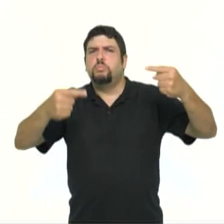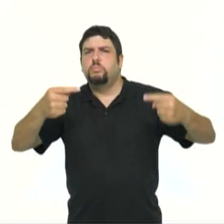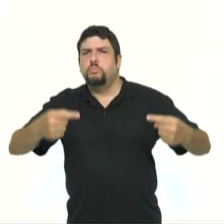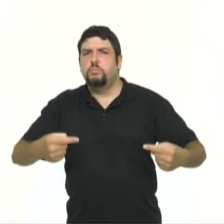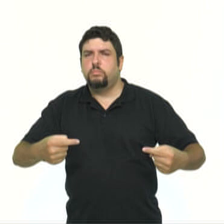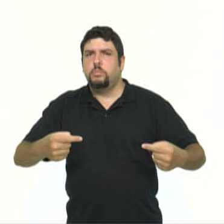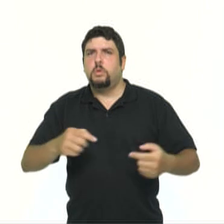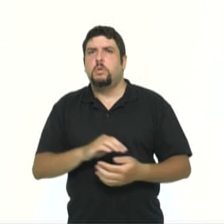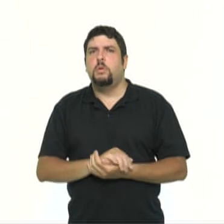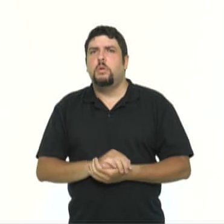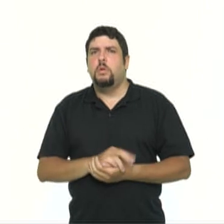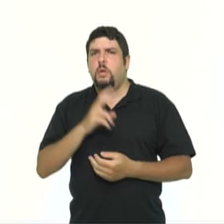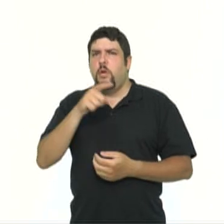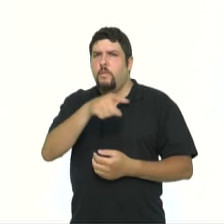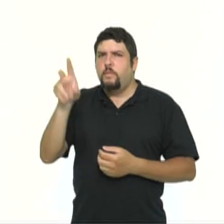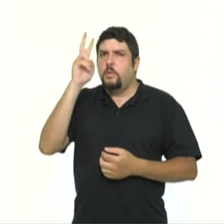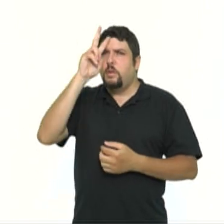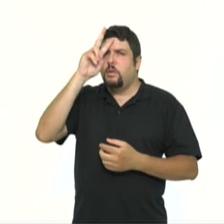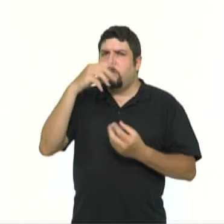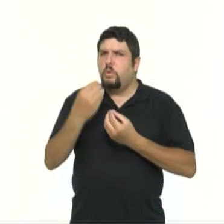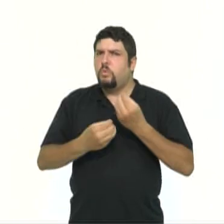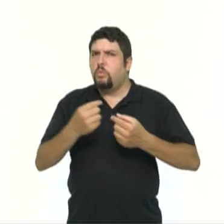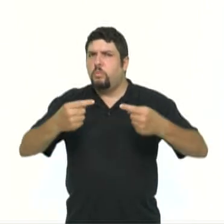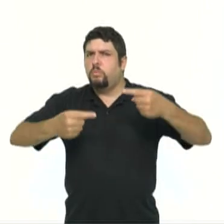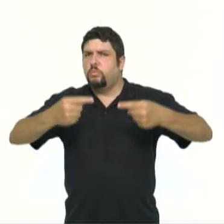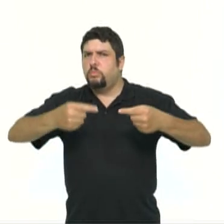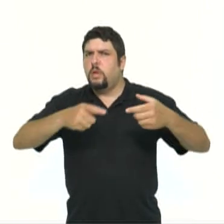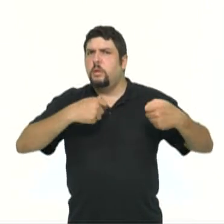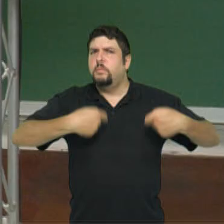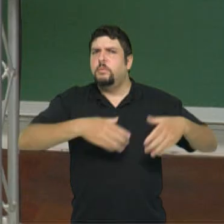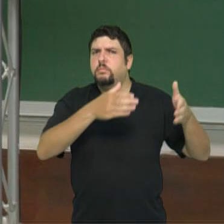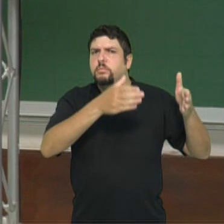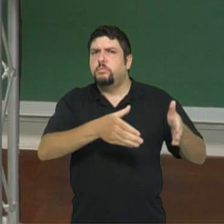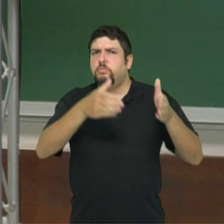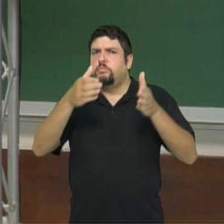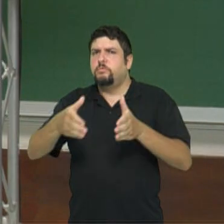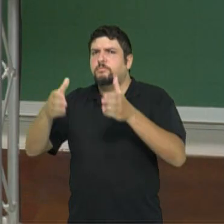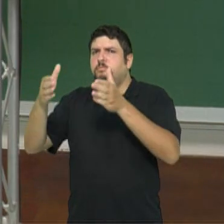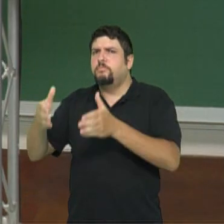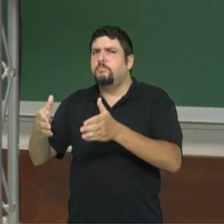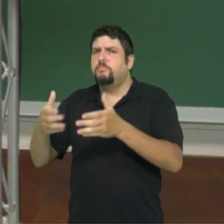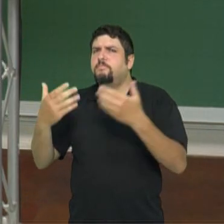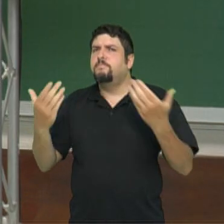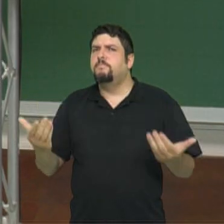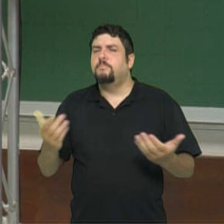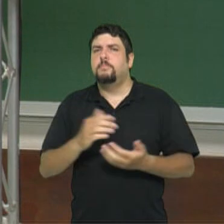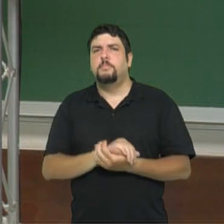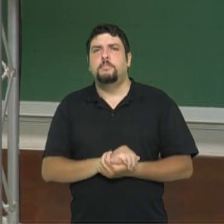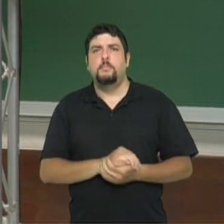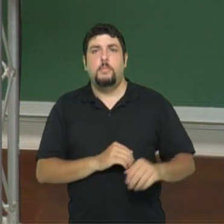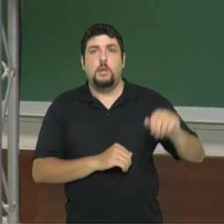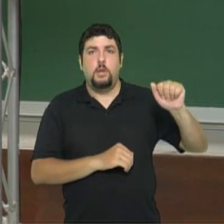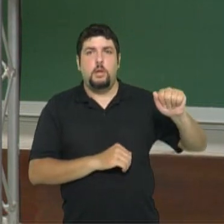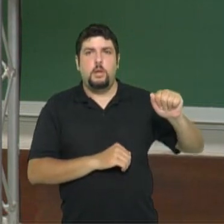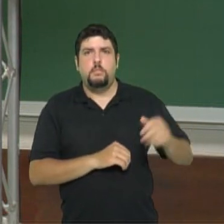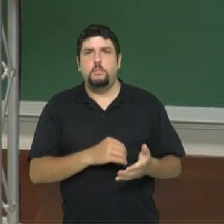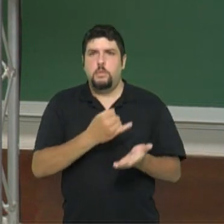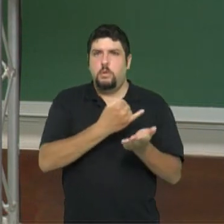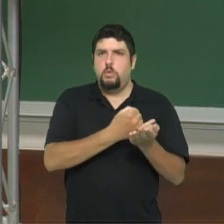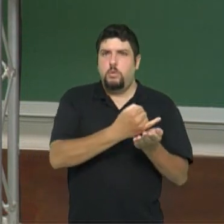lembram como que a redação argumentativa é dividida? O que tem que conter nela? A.